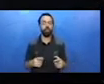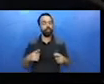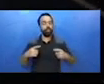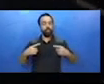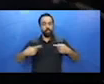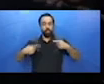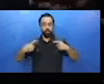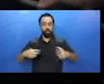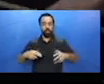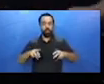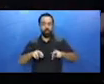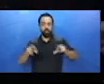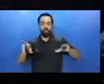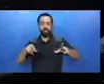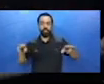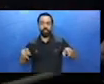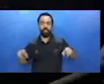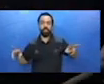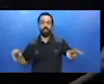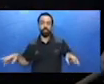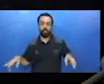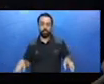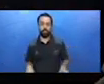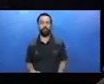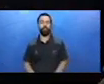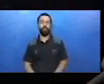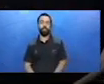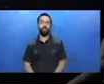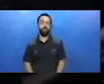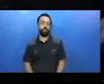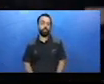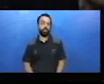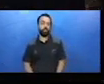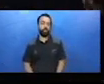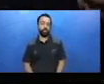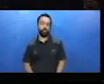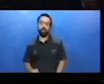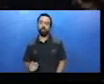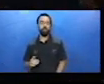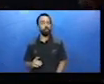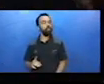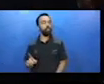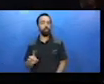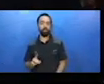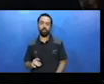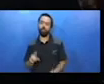ver algumas delas. Então existem diversas formas de se competir com natação. Não somente